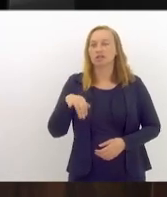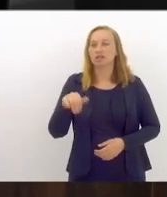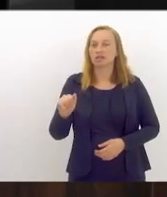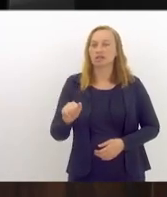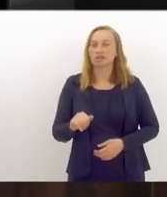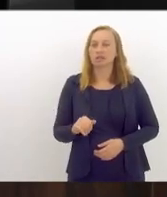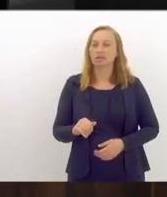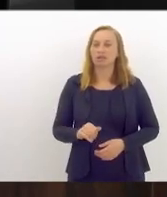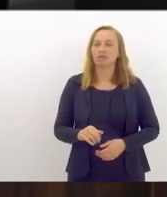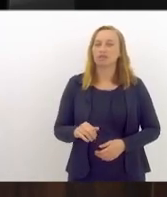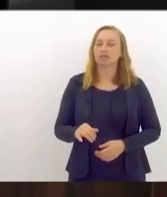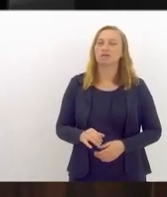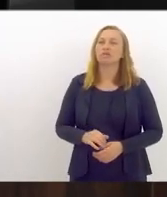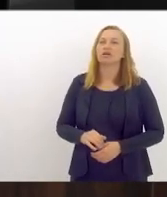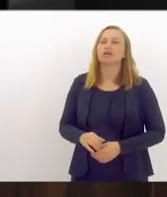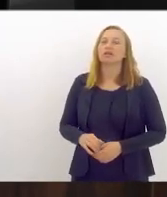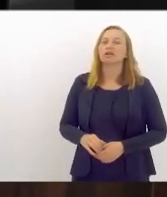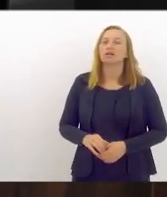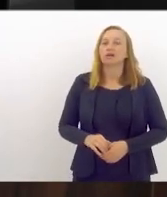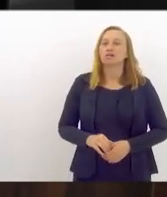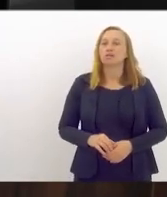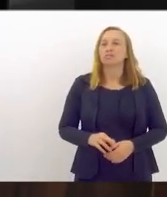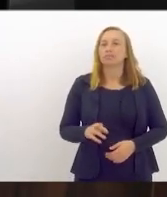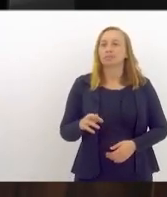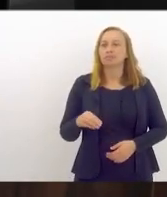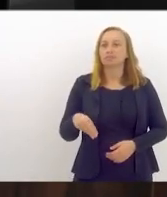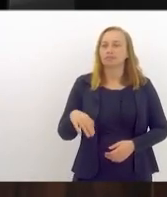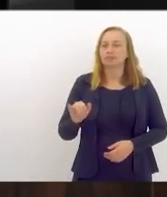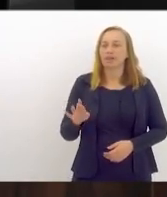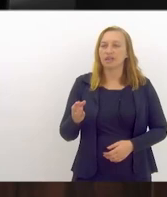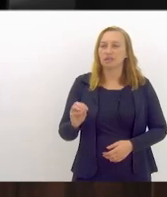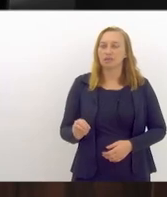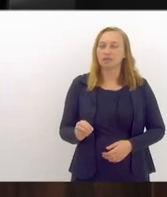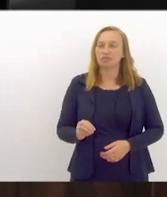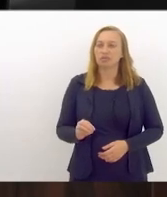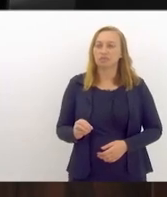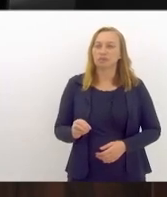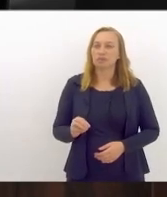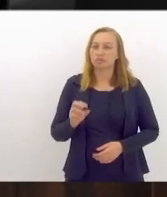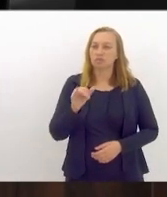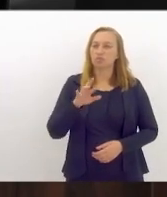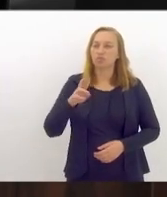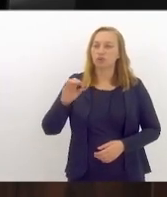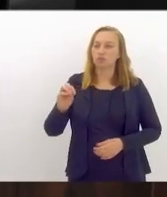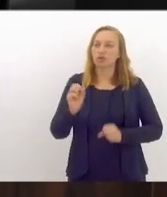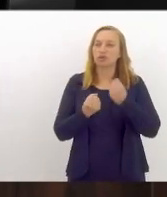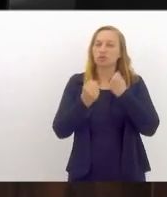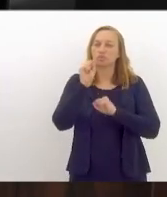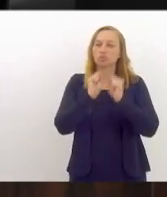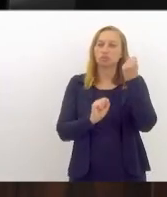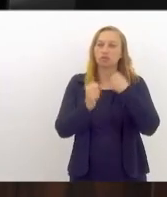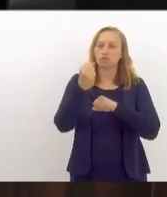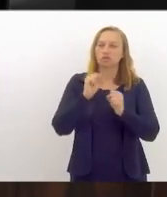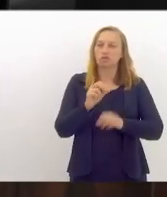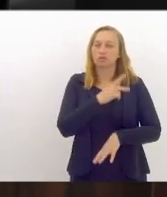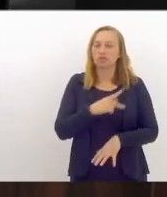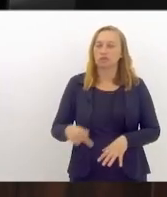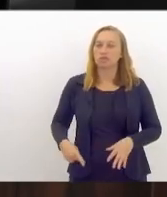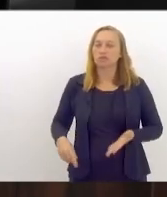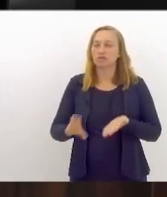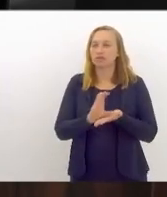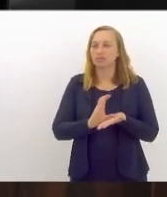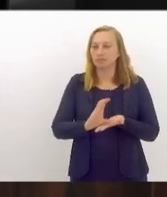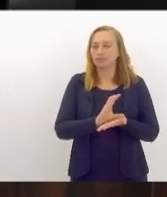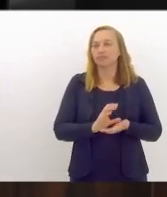indústria superintendente Março Ferrari da do Rio indústria vice-presidente Conselheiro Celso Dantas do Rio